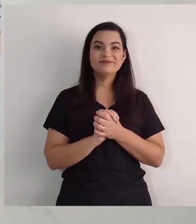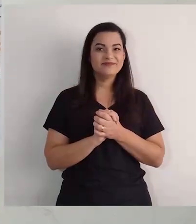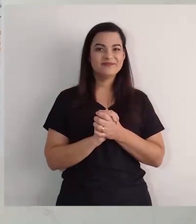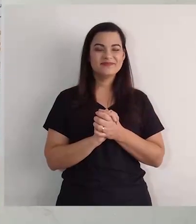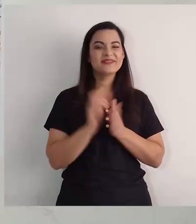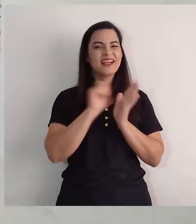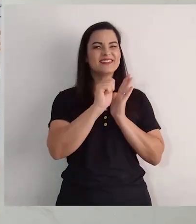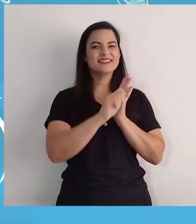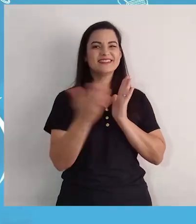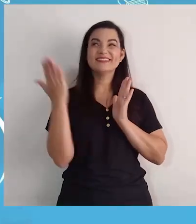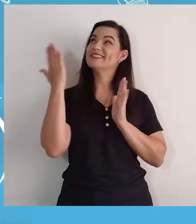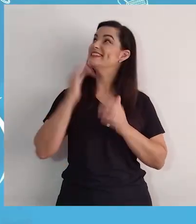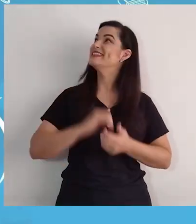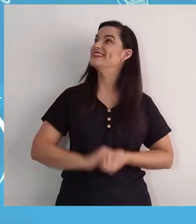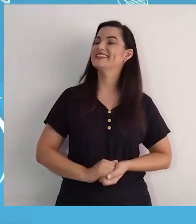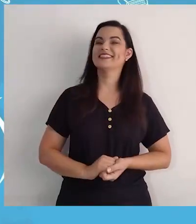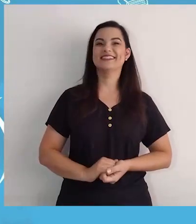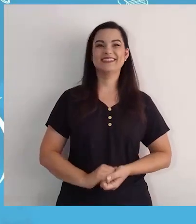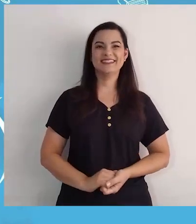Anotem aí.